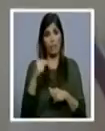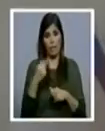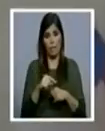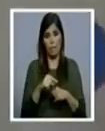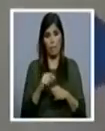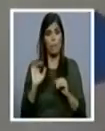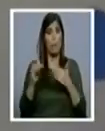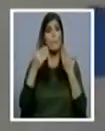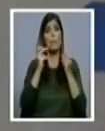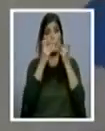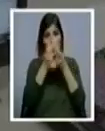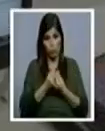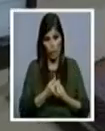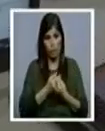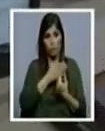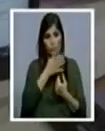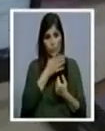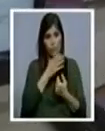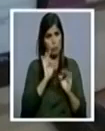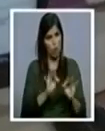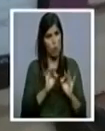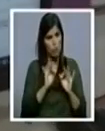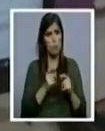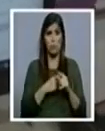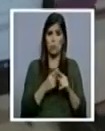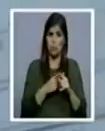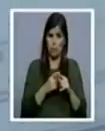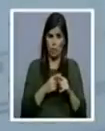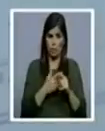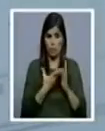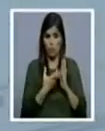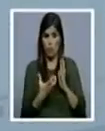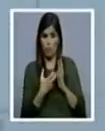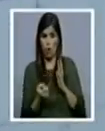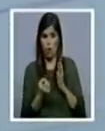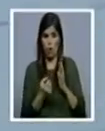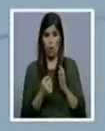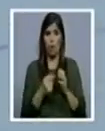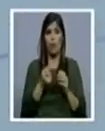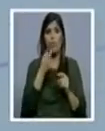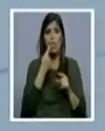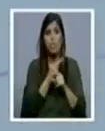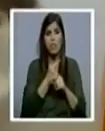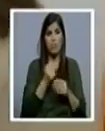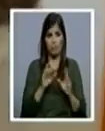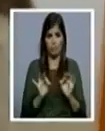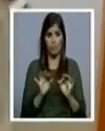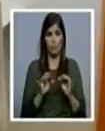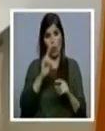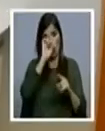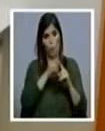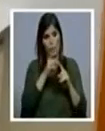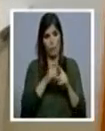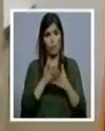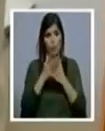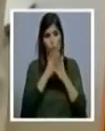tem. Os primeiros resultados apontam para uma eficácia interessante na absorção de fármacos. O objetivo deste